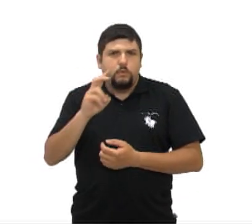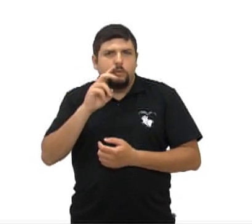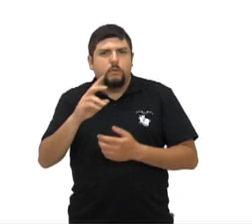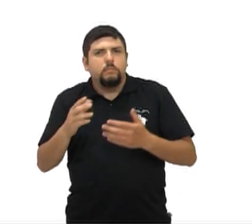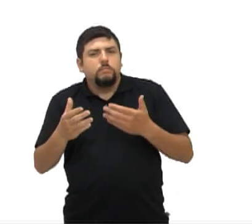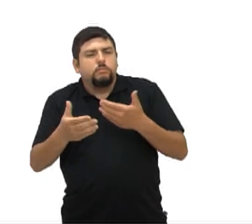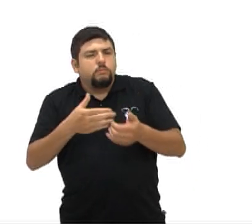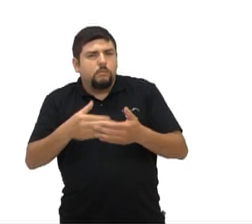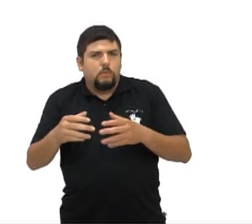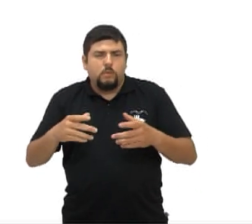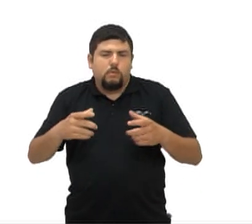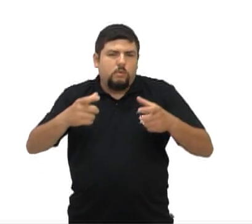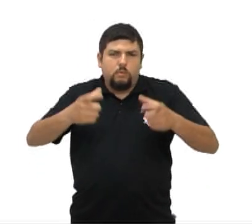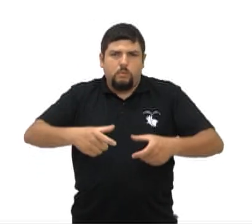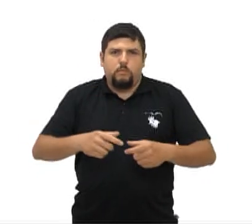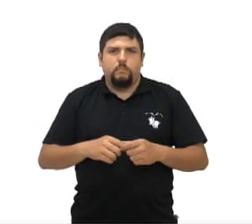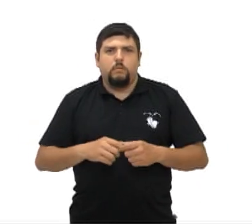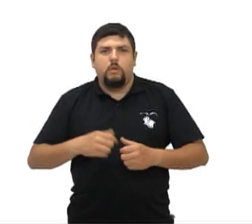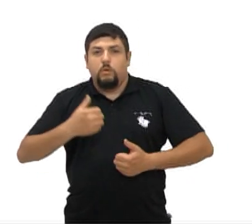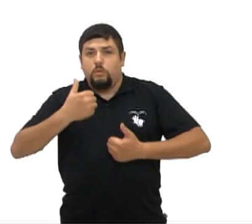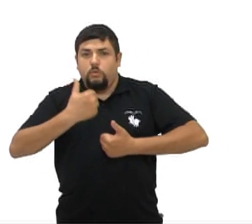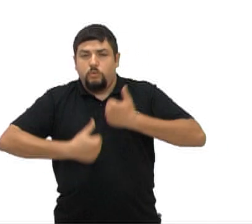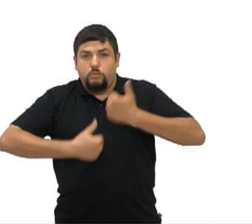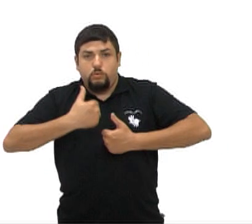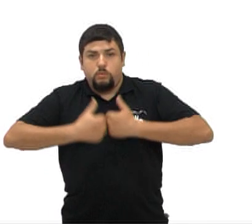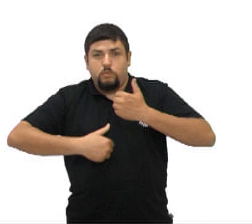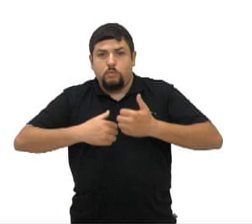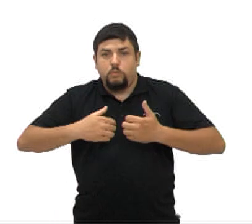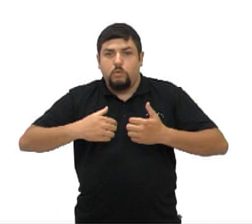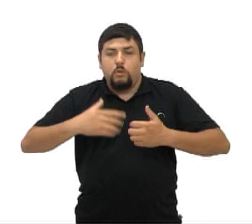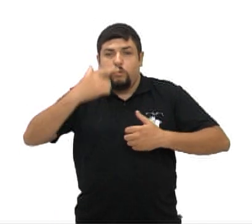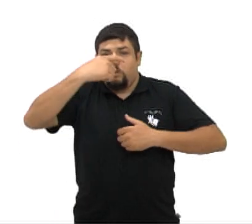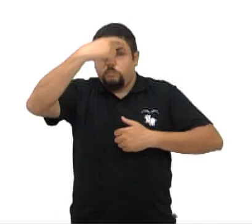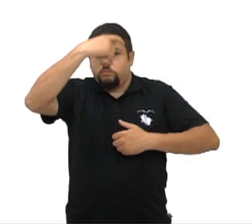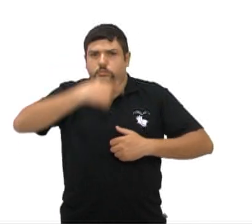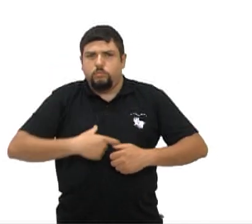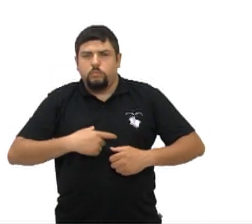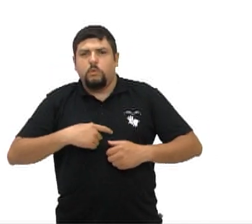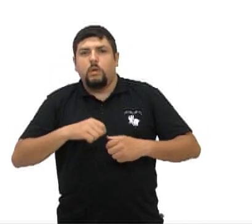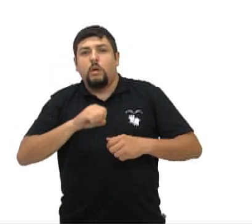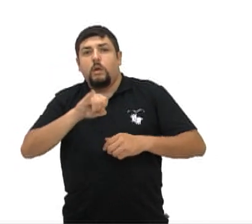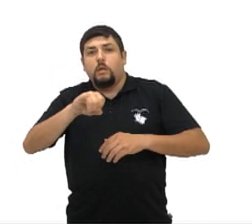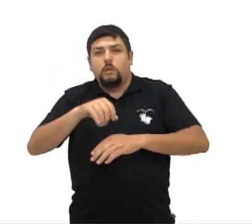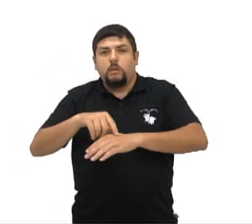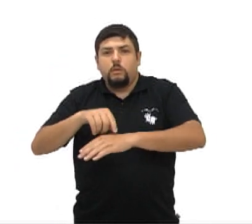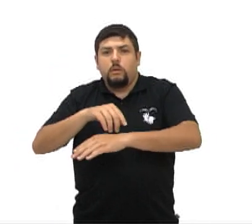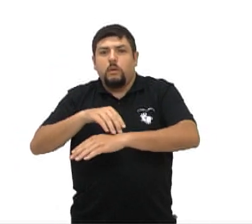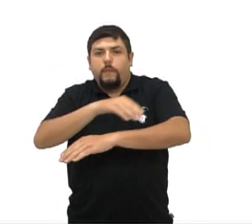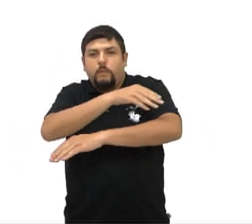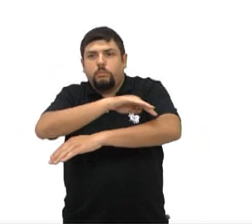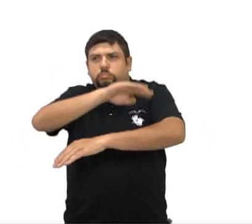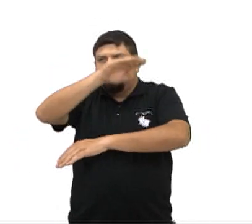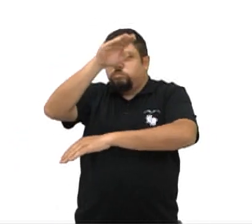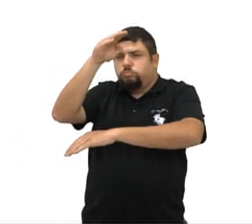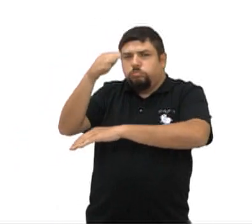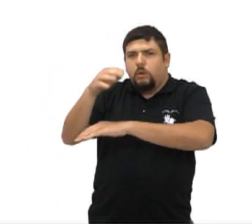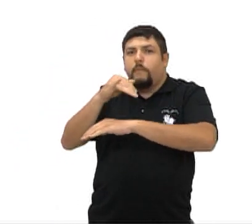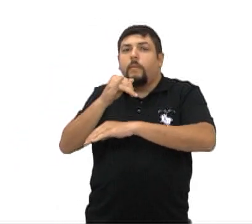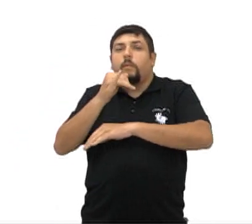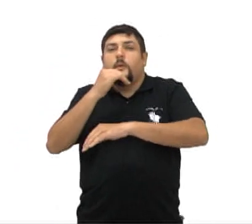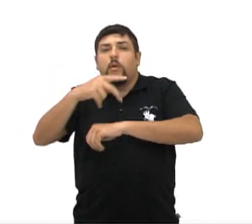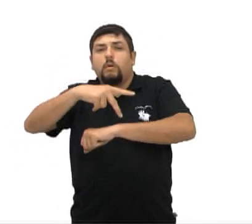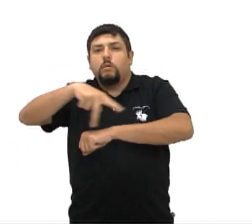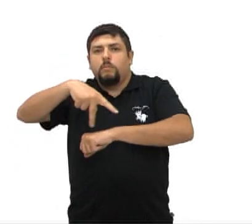que quando os jogadores vão jogar futebol num local de alta altitude, como por exemplo lá na Bolívia, eles